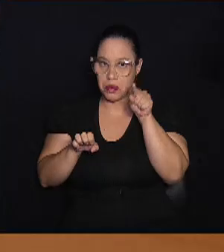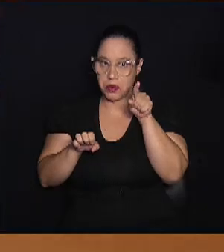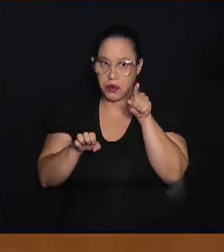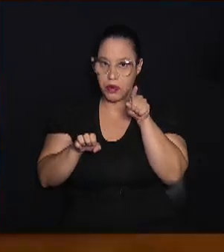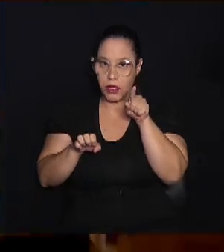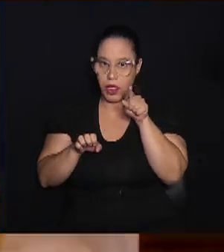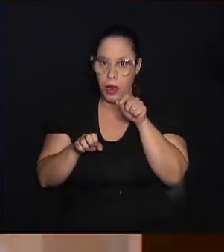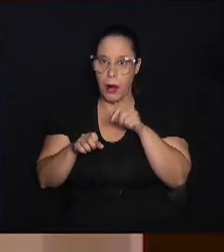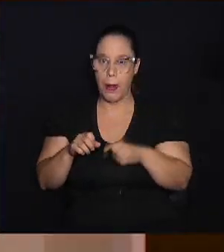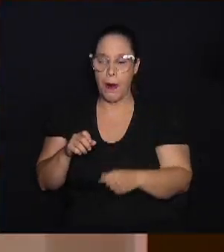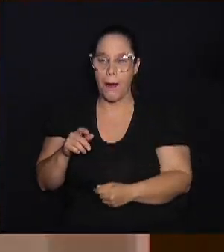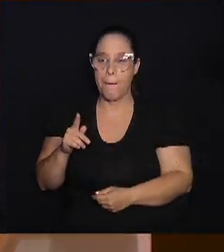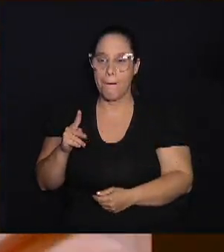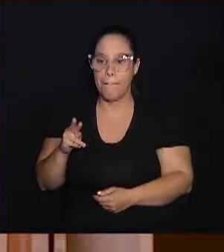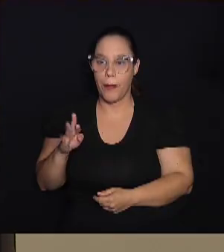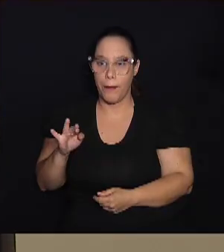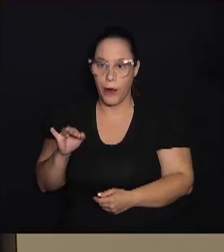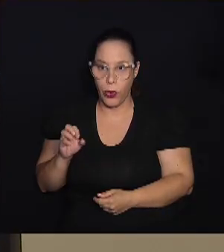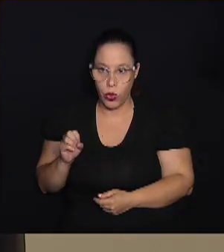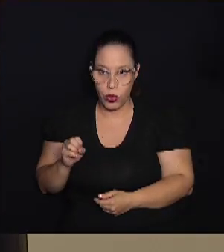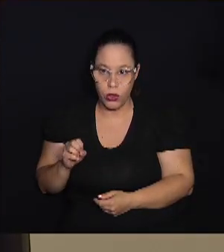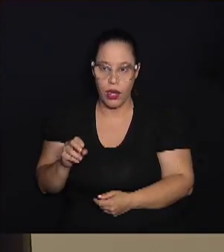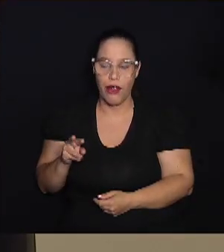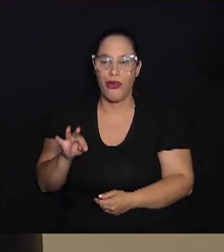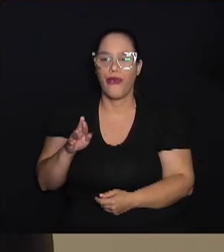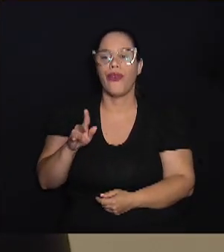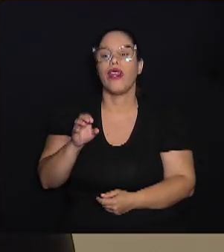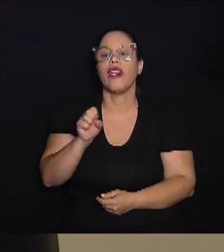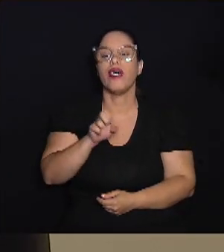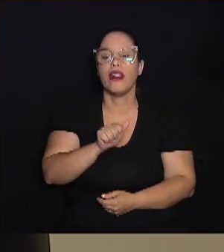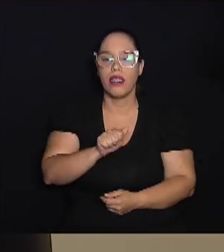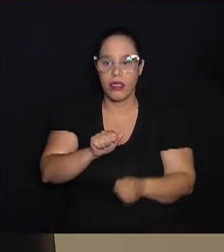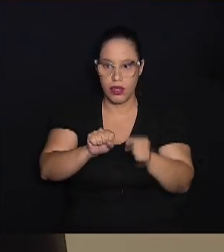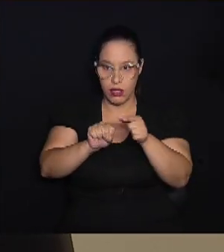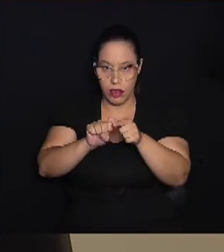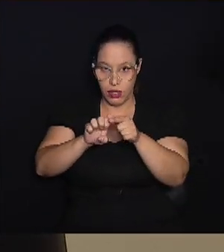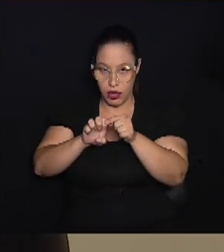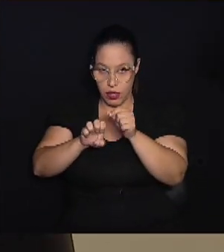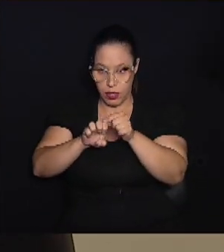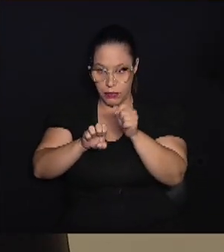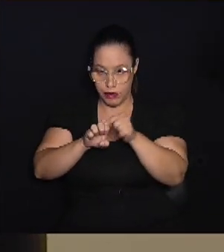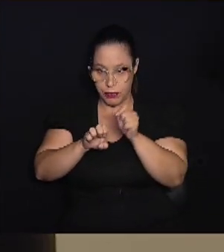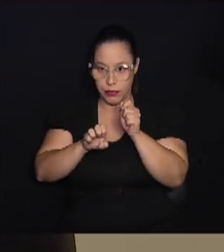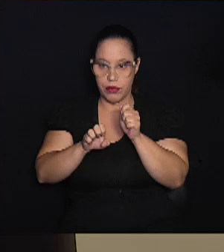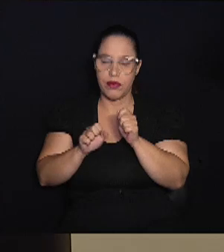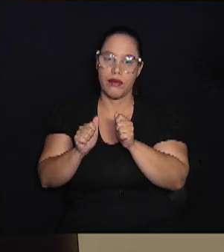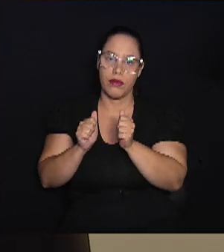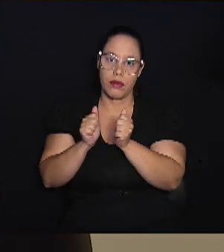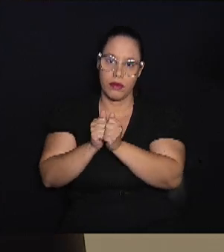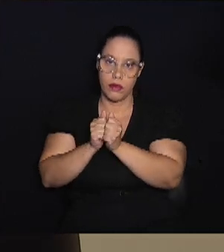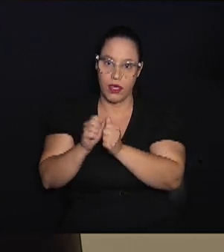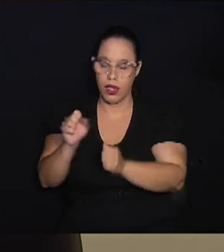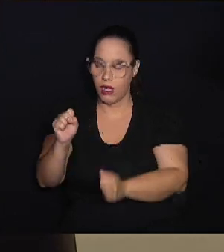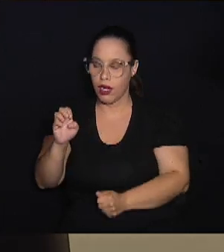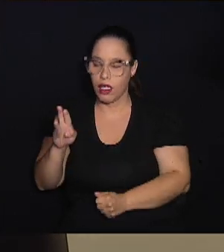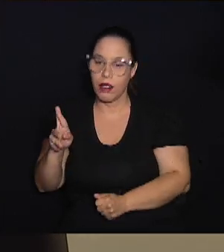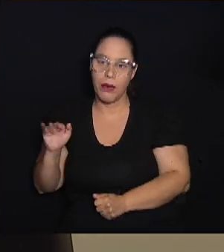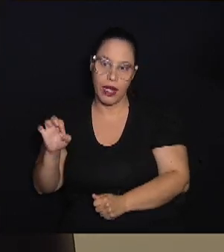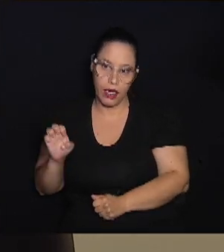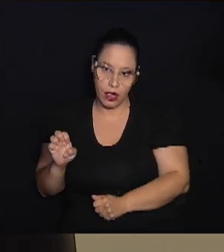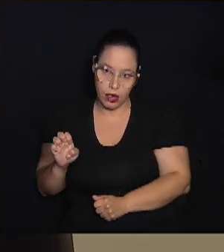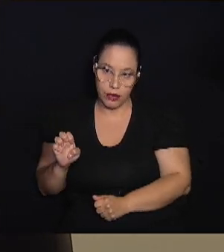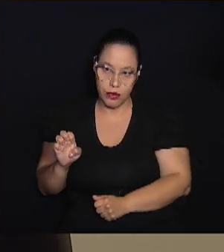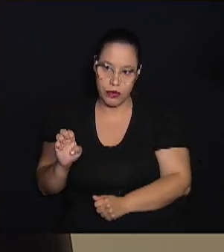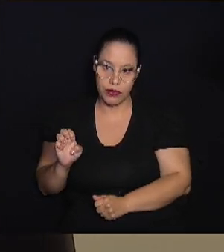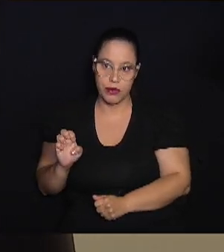posto da Feira da Mulher Empreendedora. Aqui dentro da casa, em parceria com a Secretaria de Educação e também com o SEBRAE, que já atuam